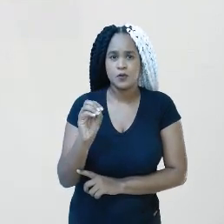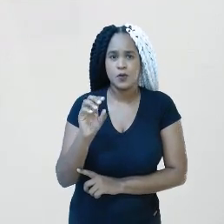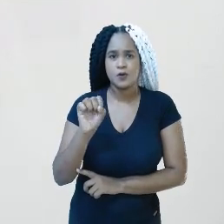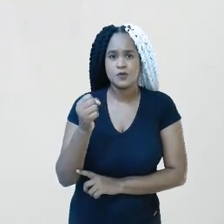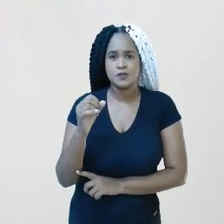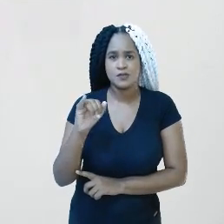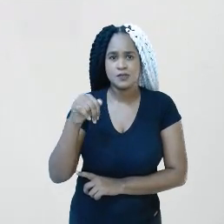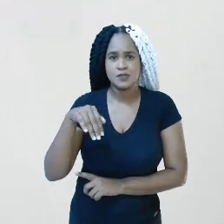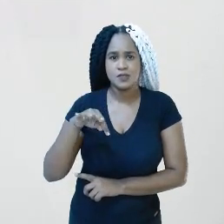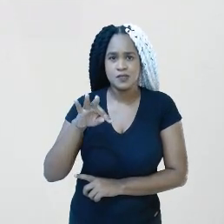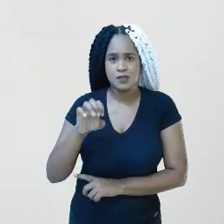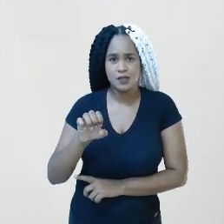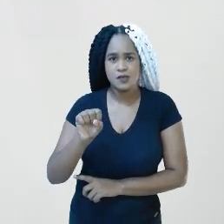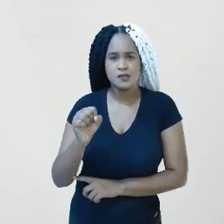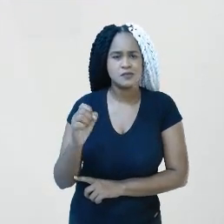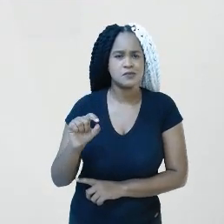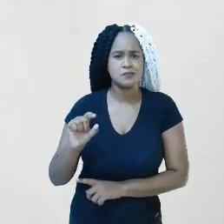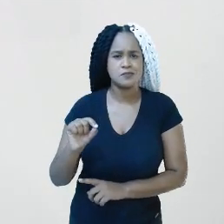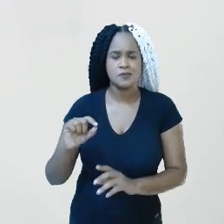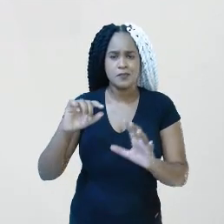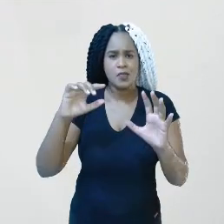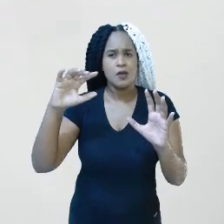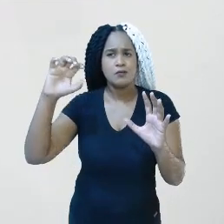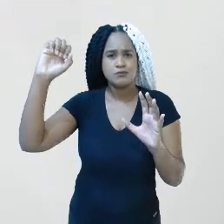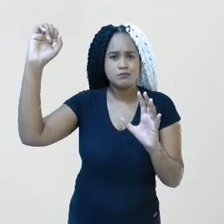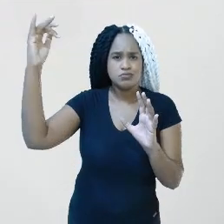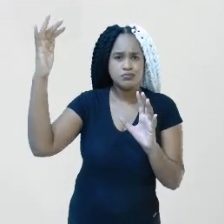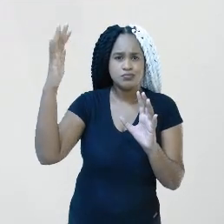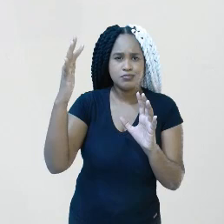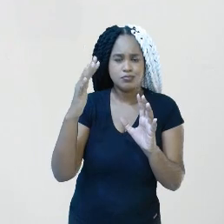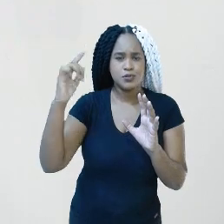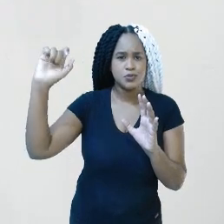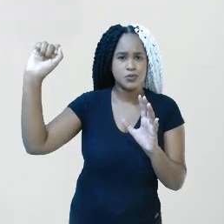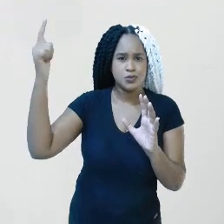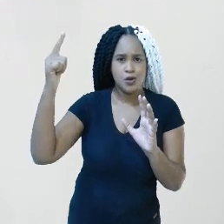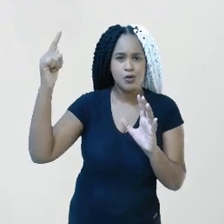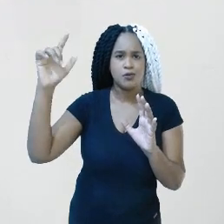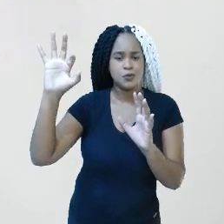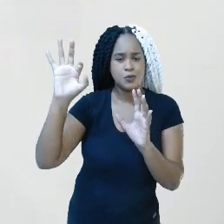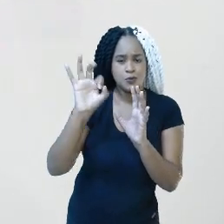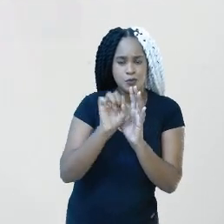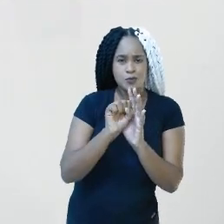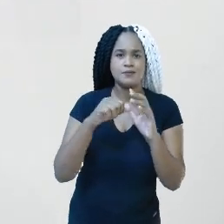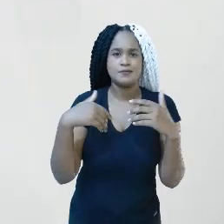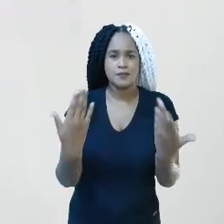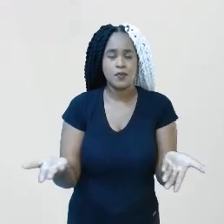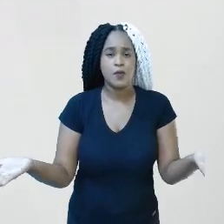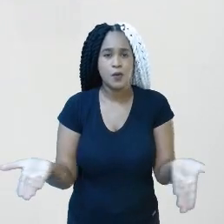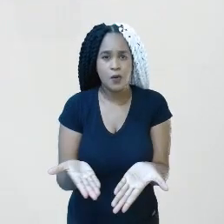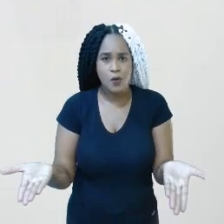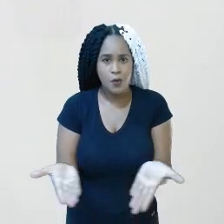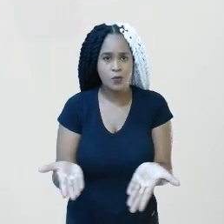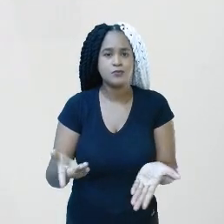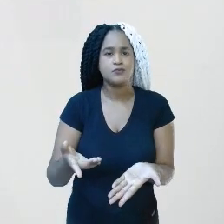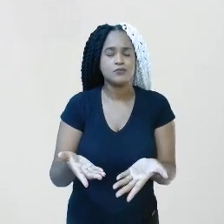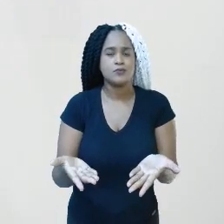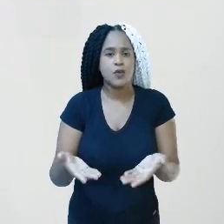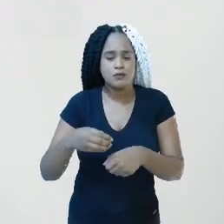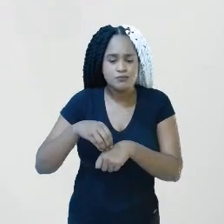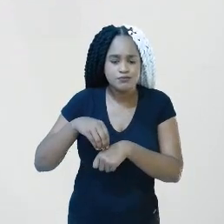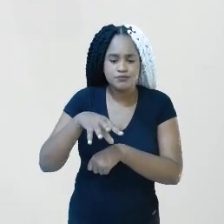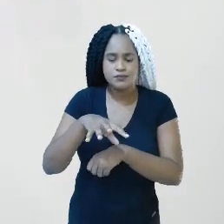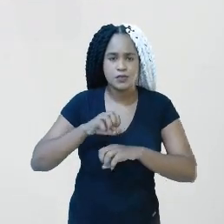fotossíntese. É um assunto bem interessante também, um assunto bem legal. E a gente vai poder compartilhar aqui algumas ideias, tá